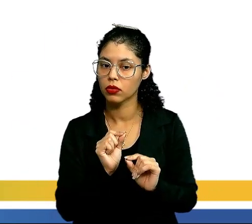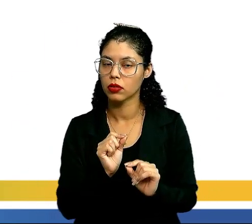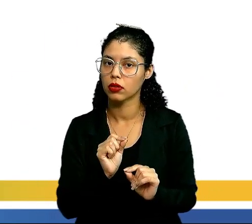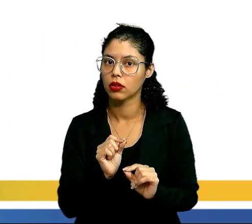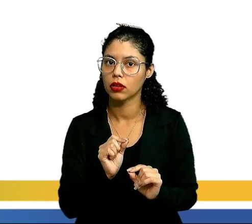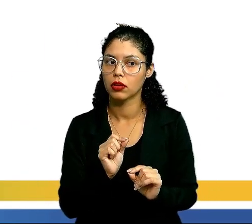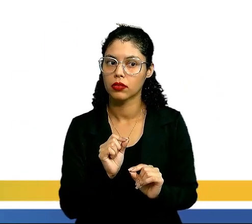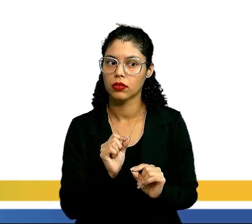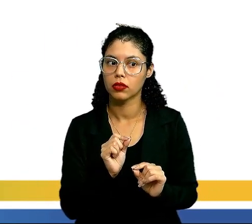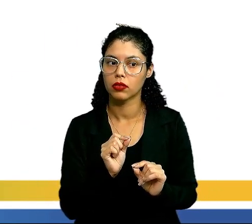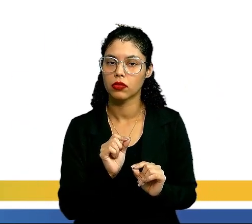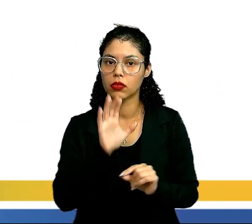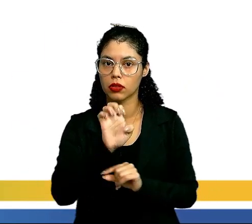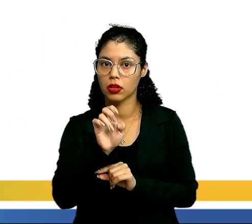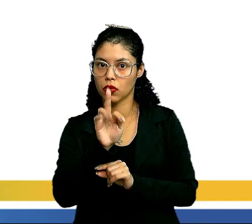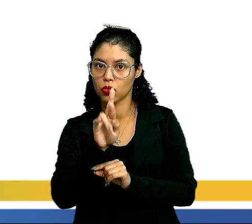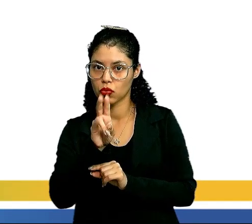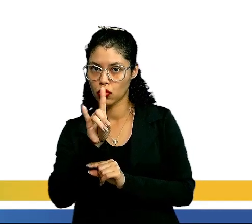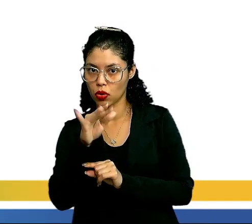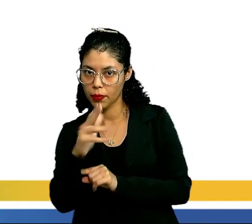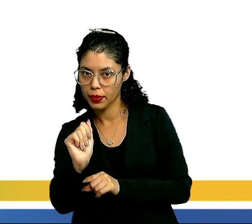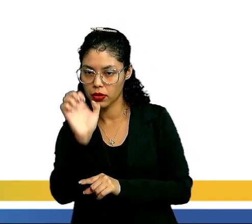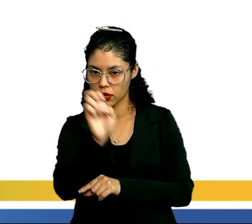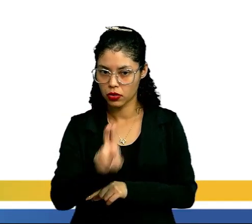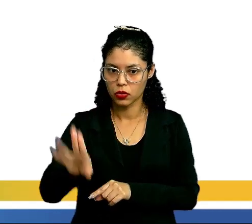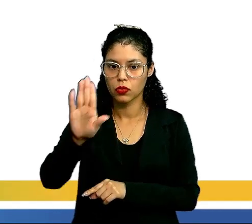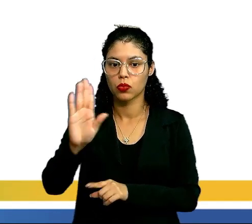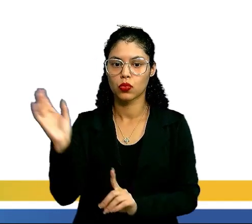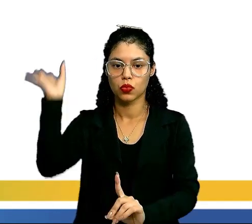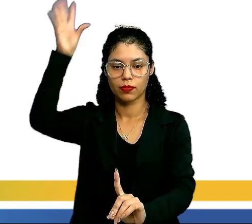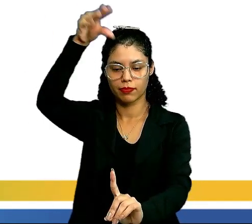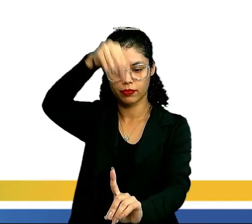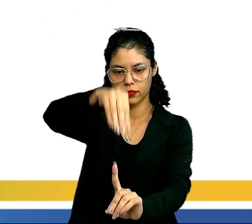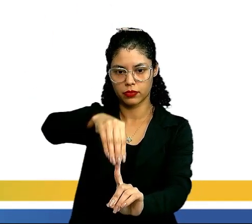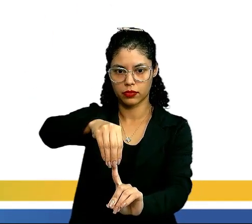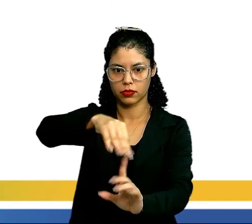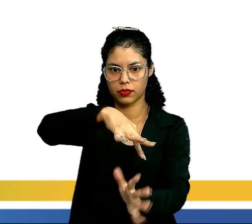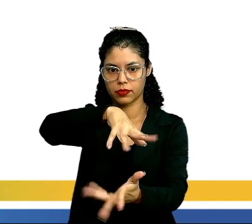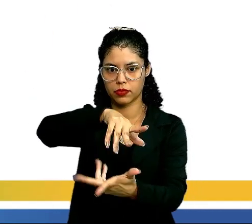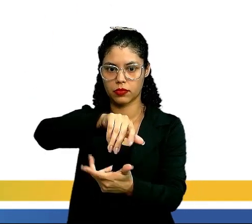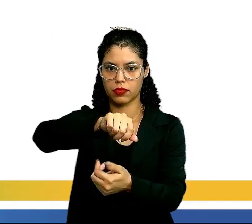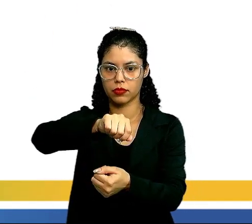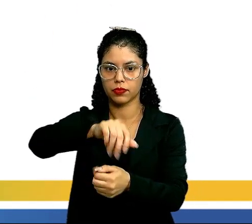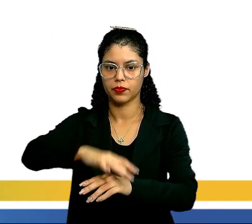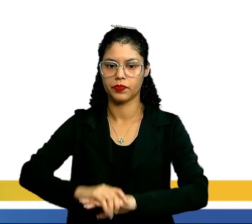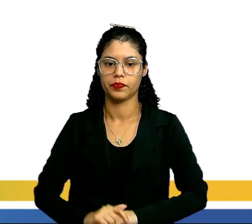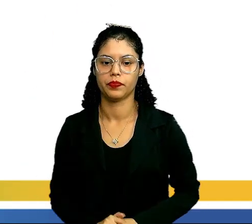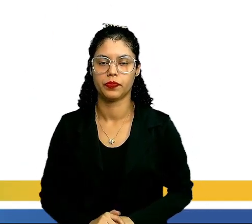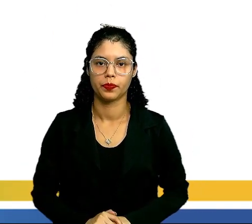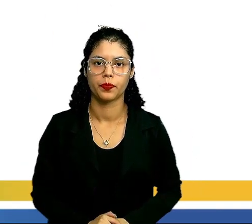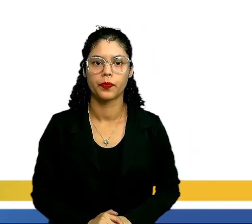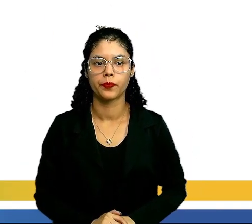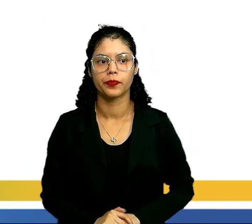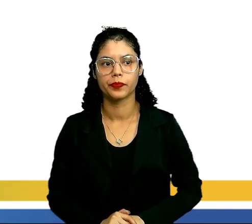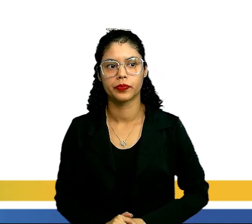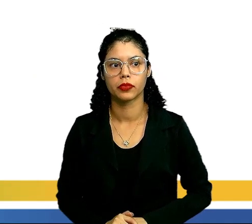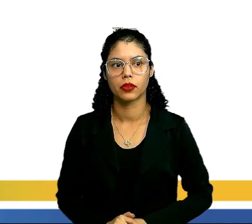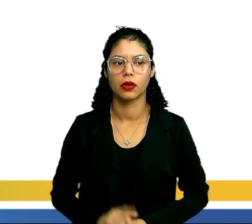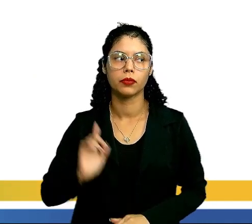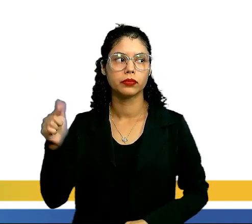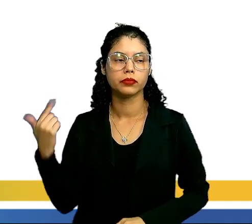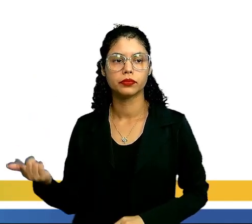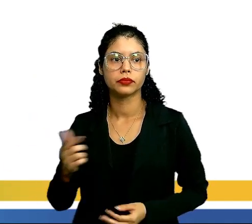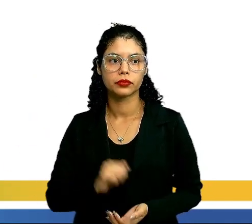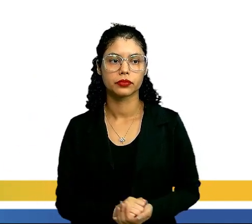É a Europa sendo o centro do mundo, ok? Vamos para a